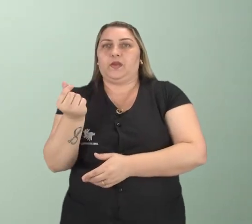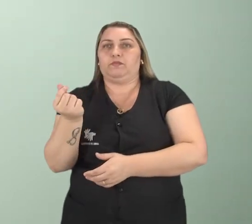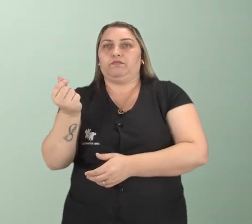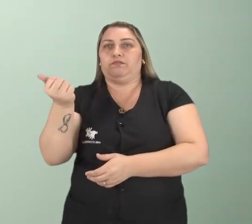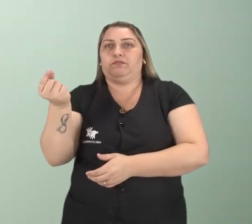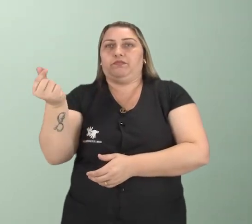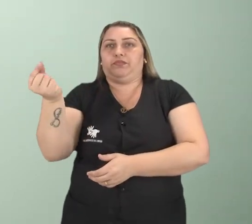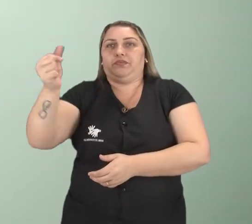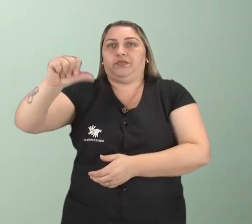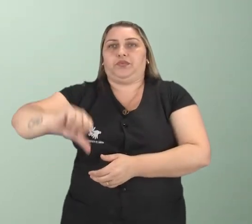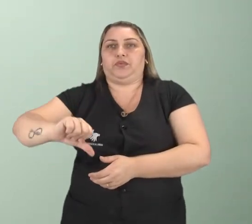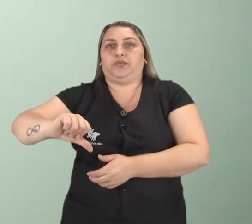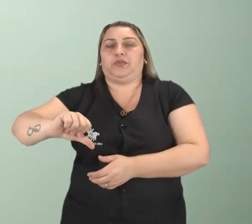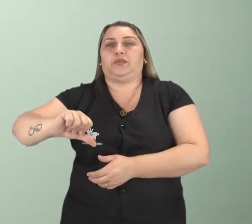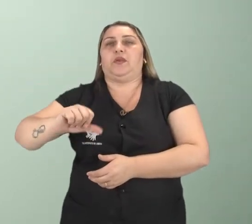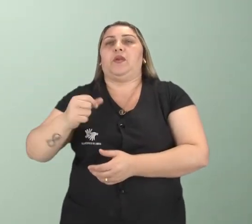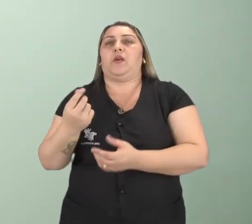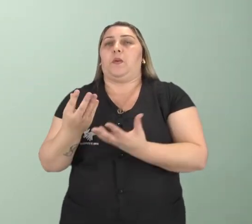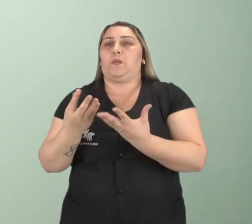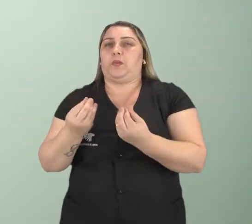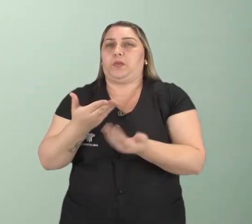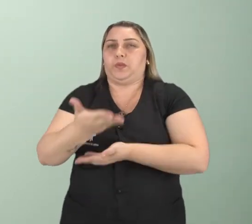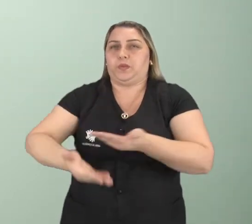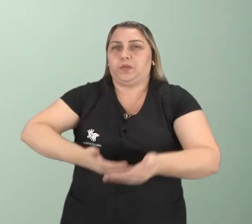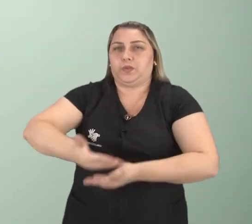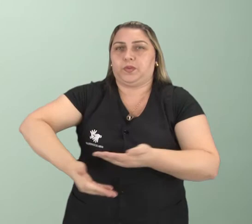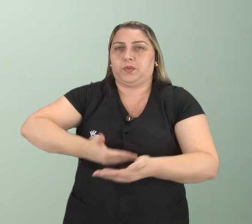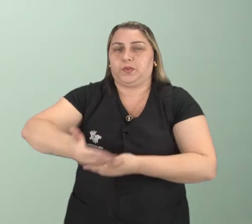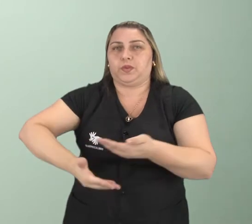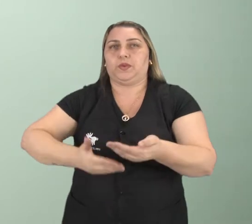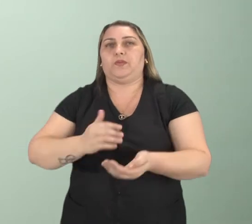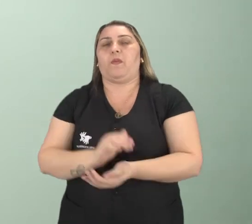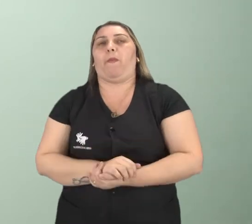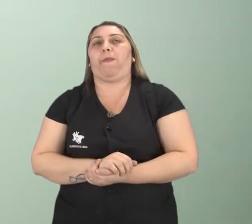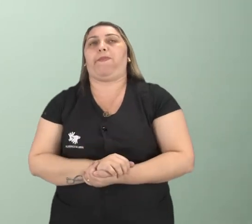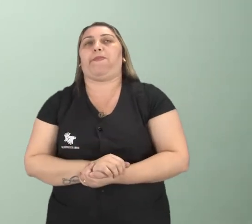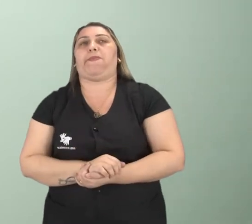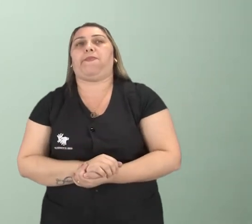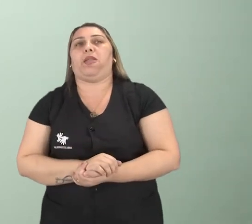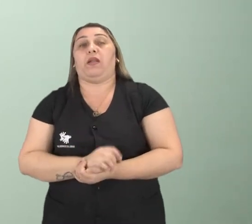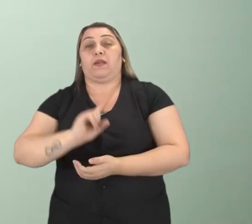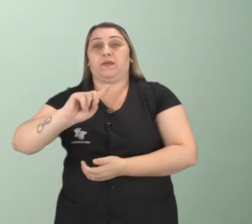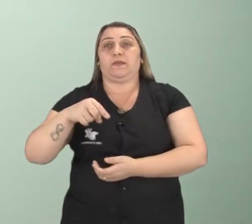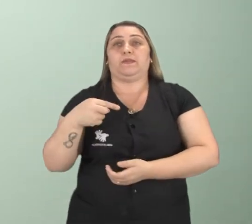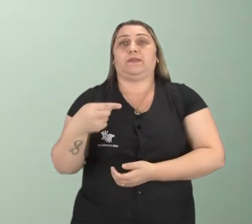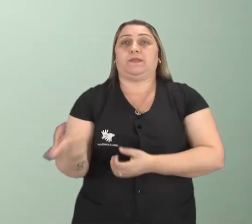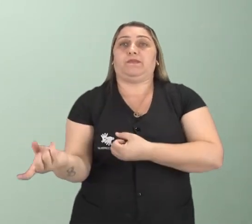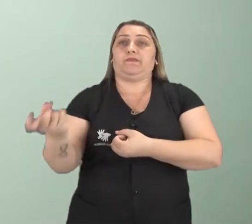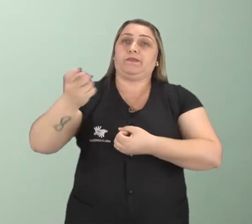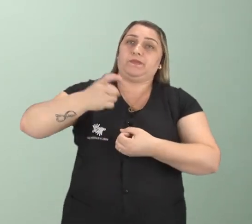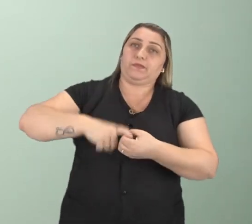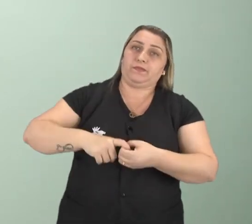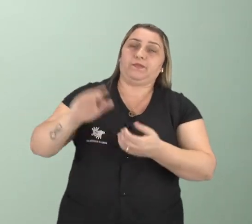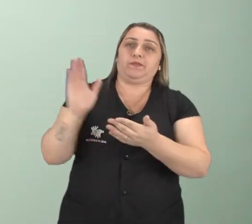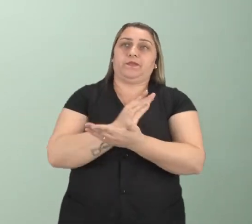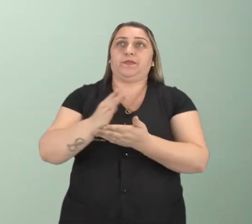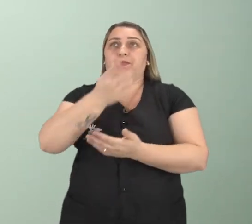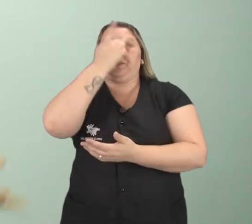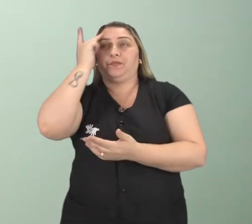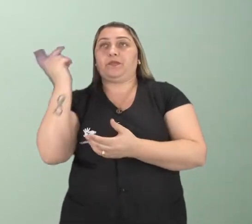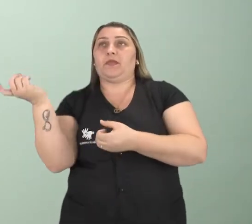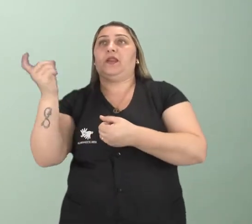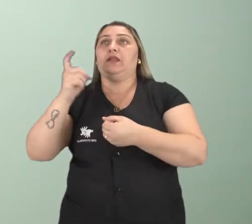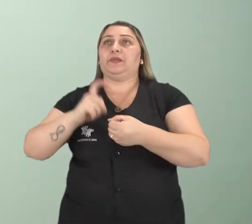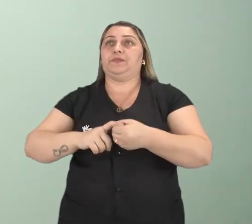né? Por conta de tanta circulação aí. E depois que ele retorna, né? Algumas pessoas voltam,